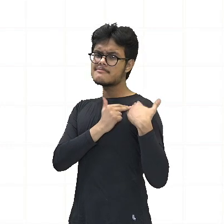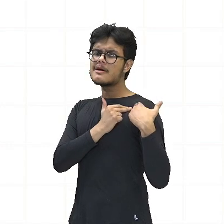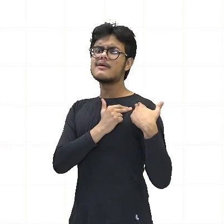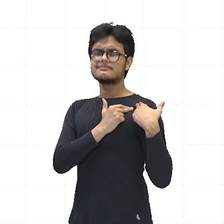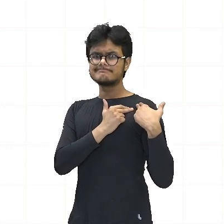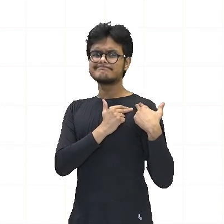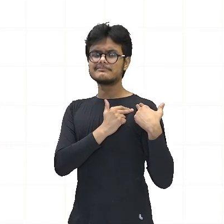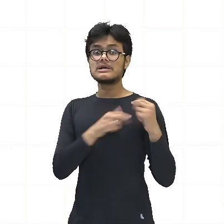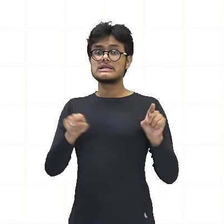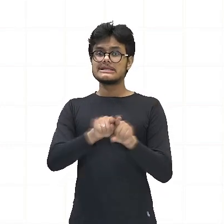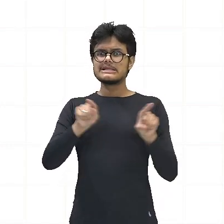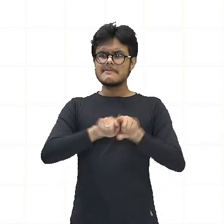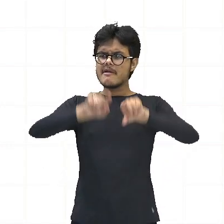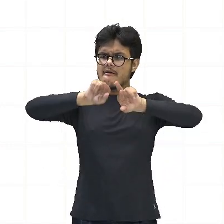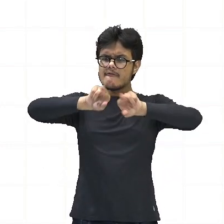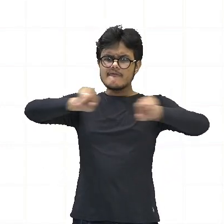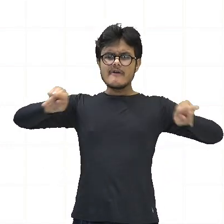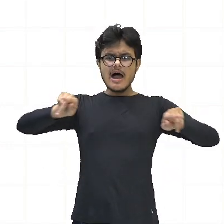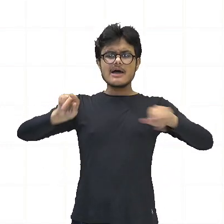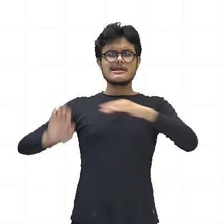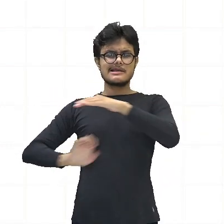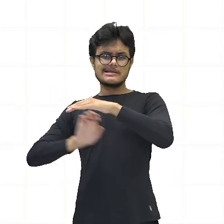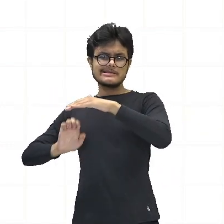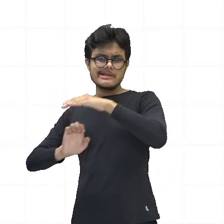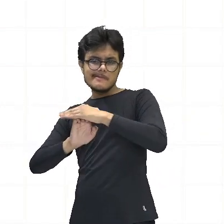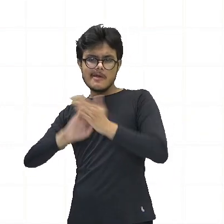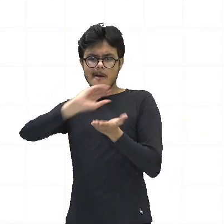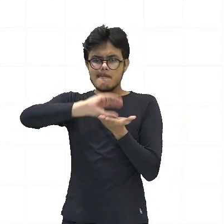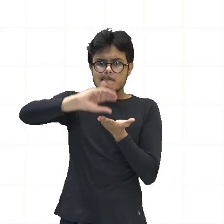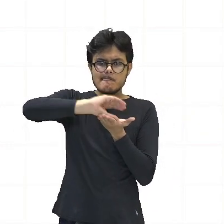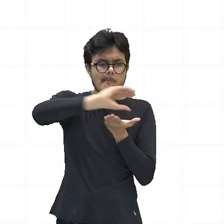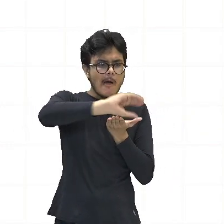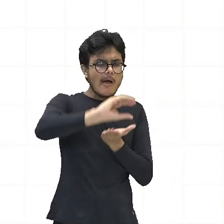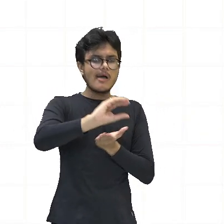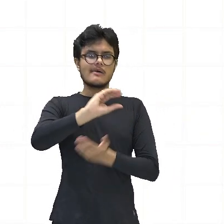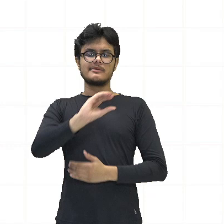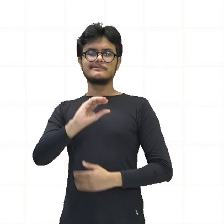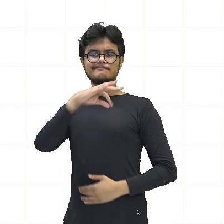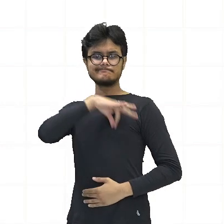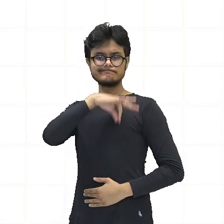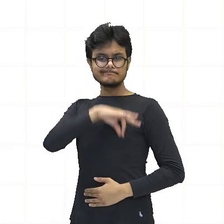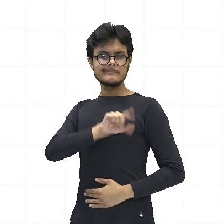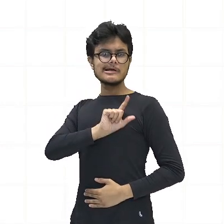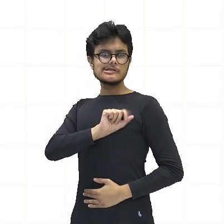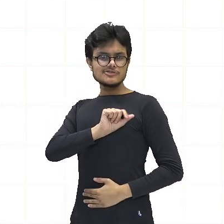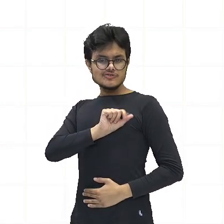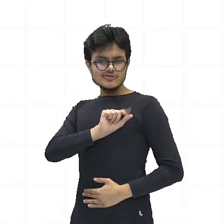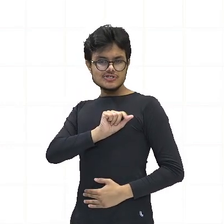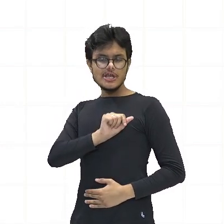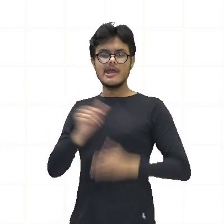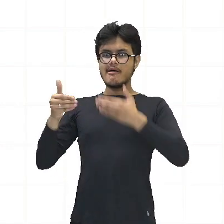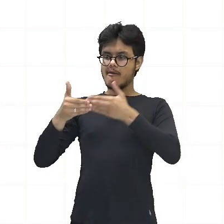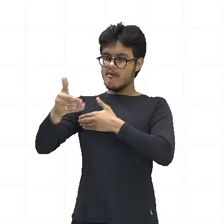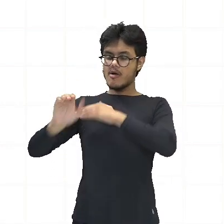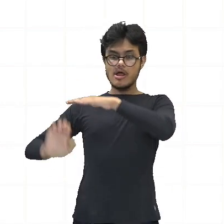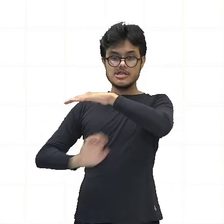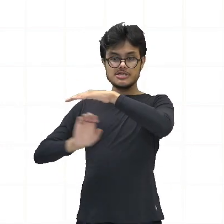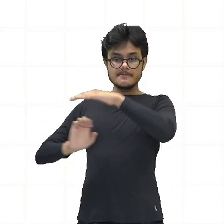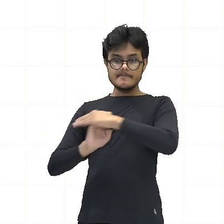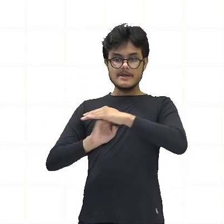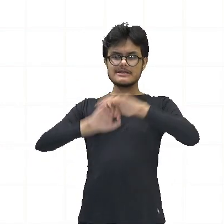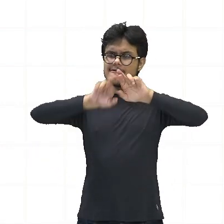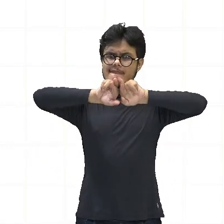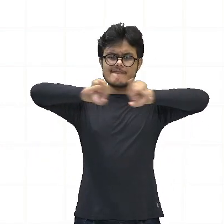bolsas de valores, e aí nós temos o início, né, o surgimento das empresas